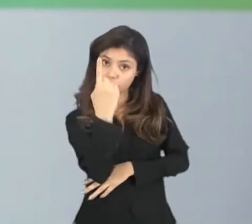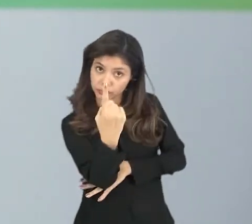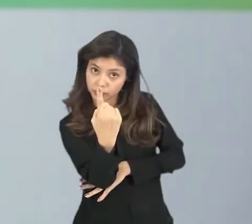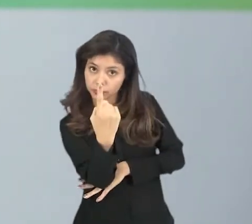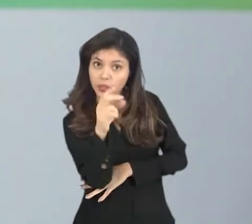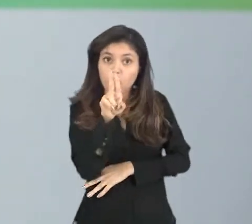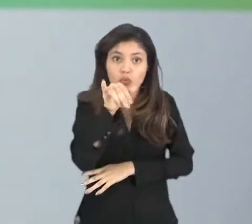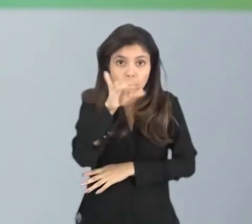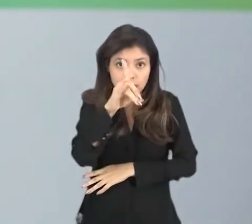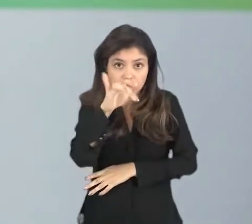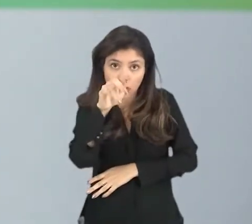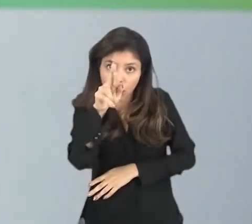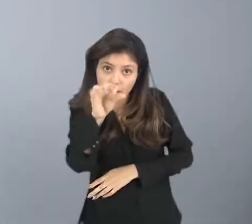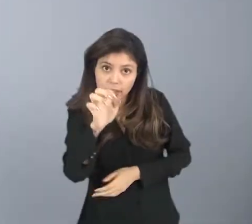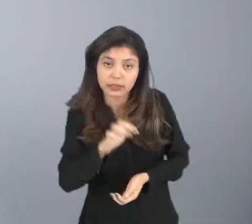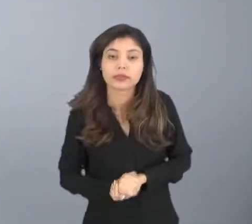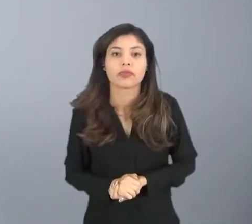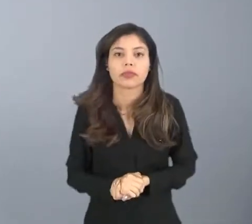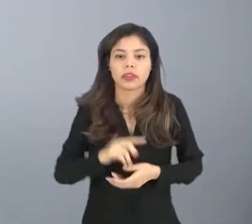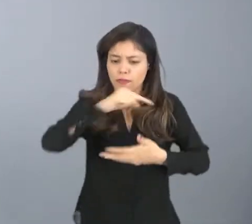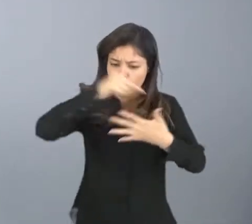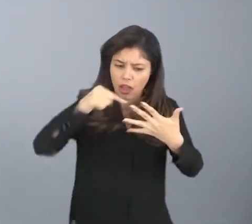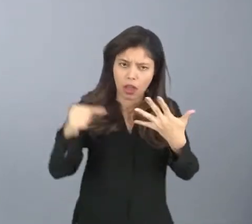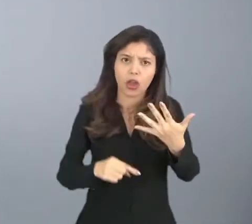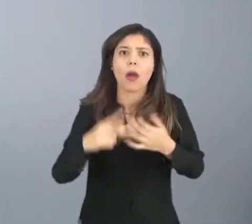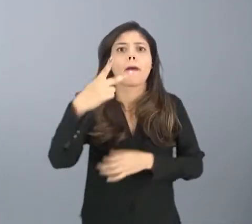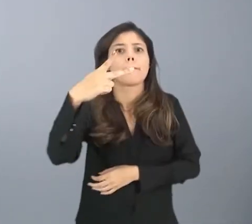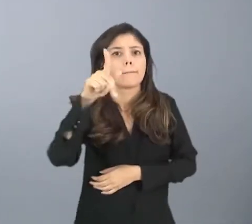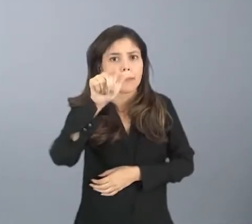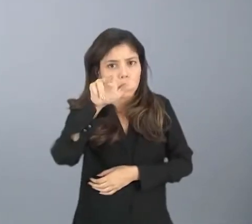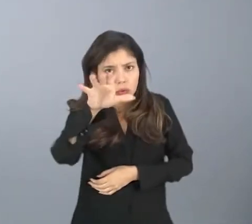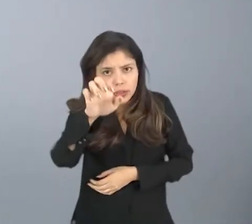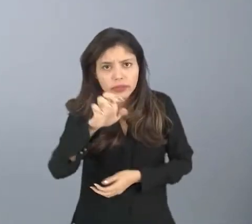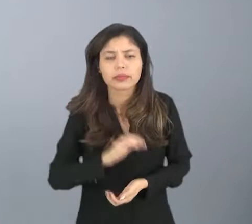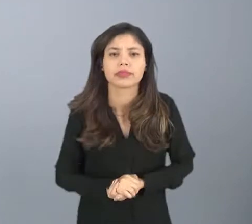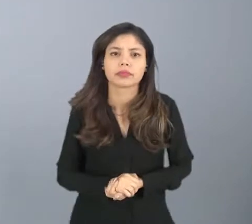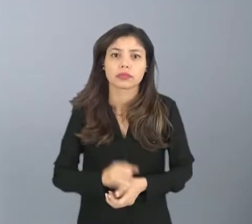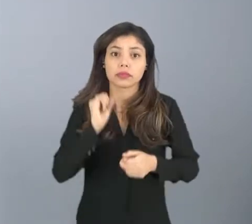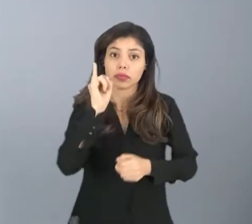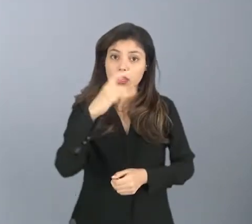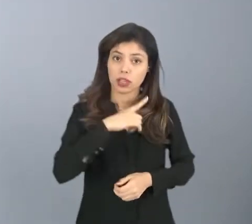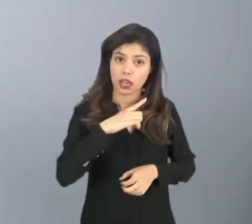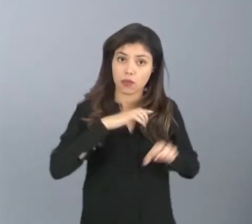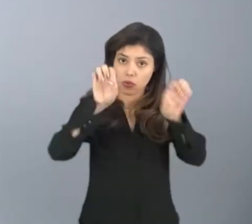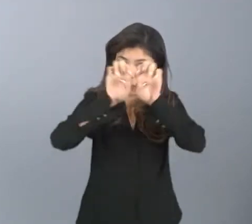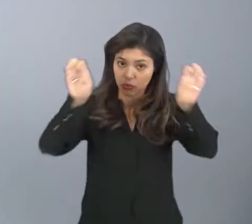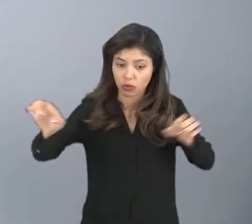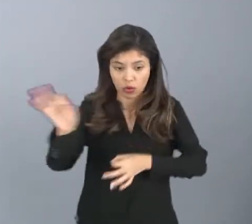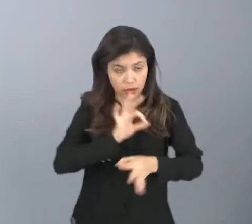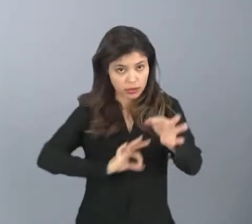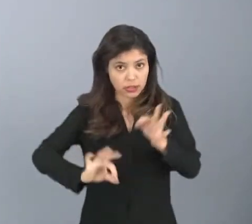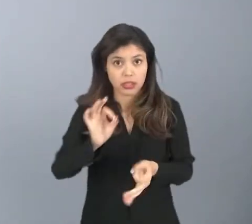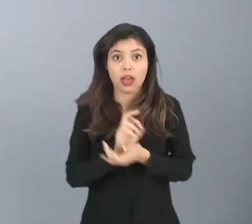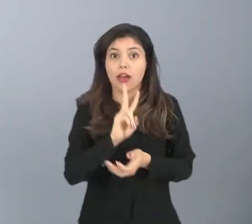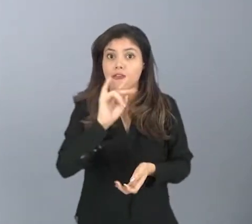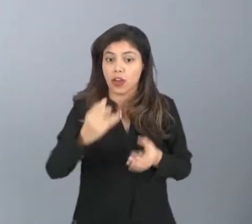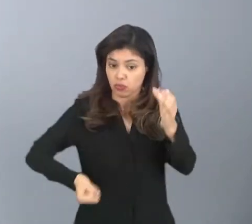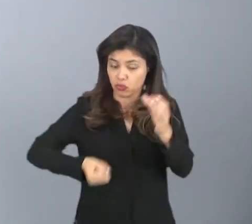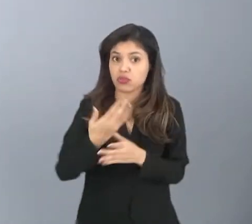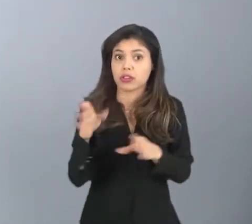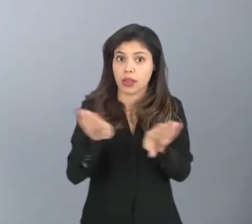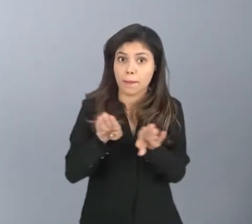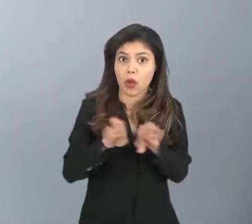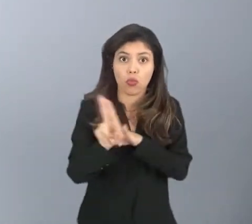que são unicelular, os seres que possuem vários, que são pluricelulares. Se eles possuem uma estrutura bem organizada, eles vão possuir uma